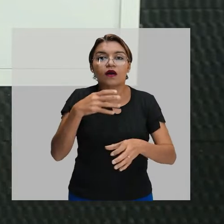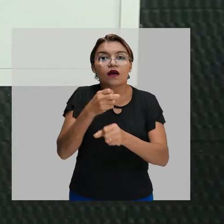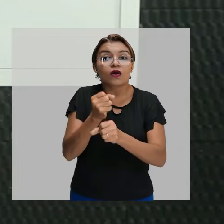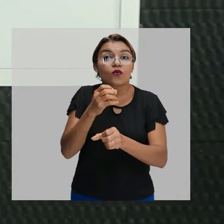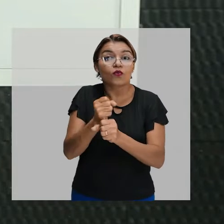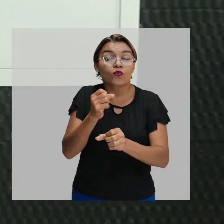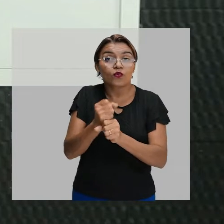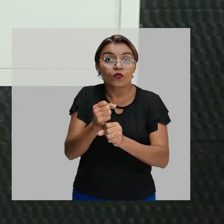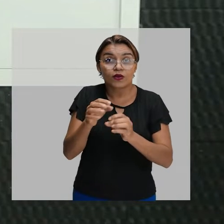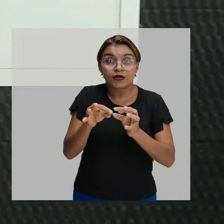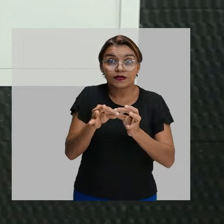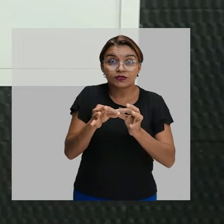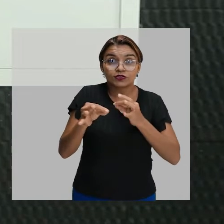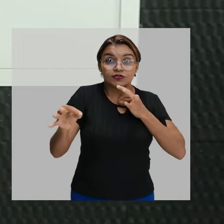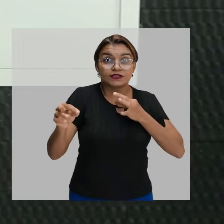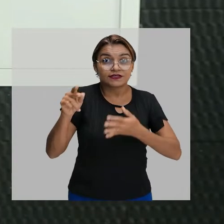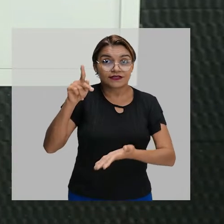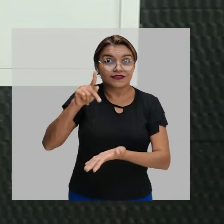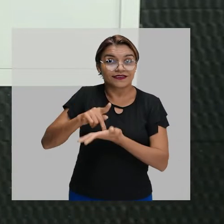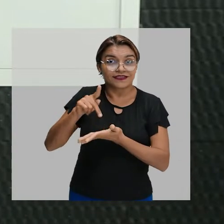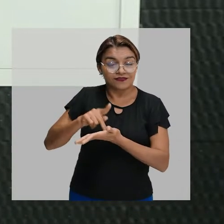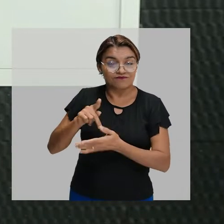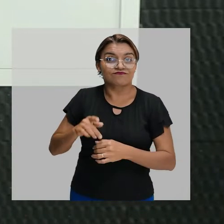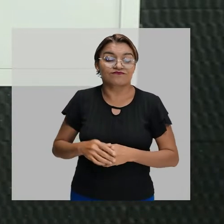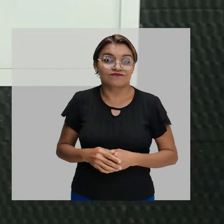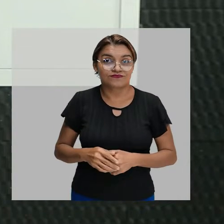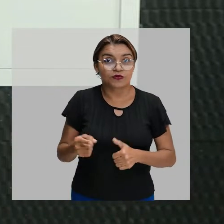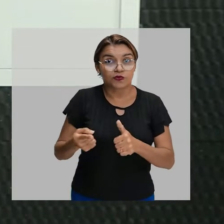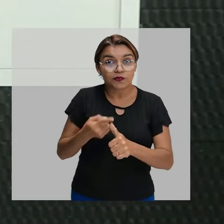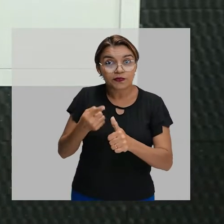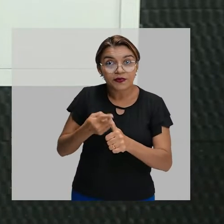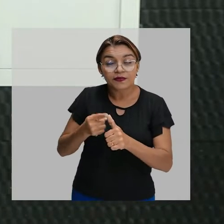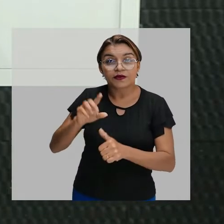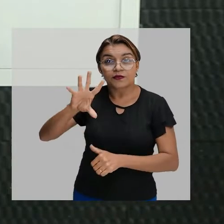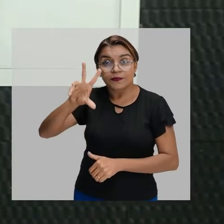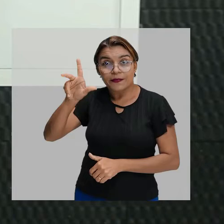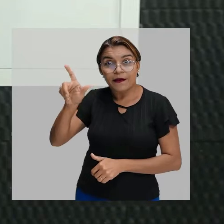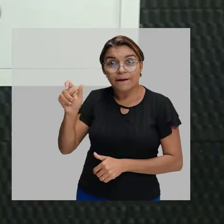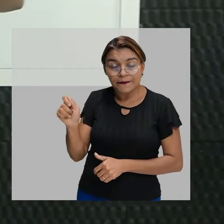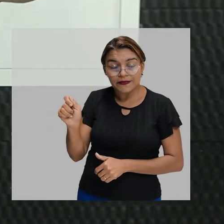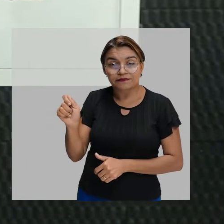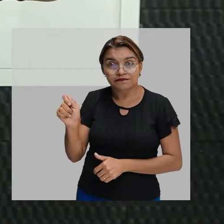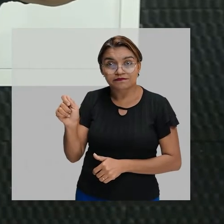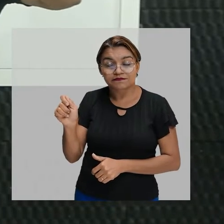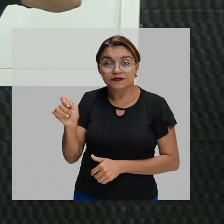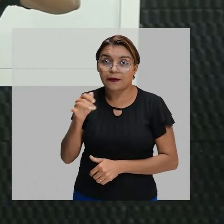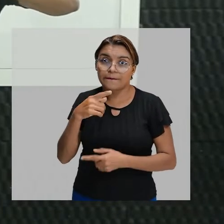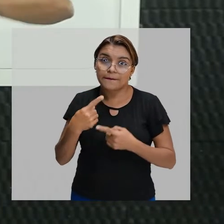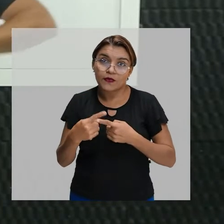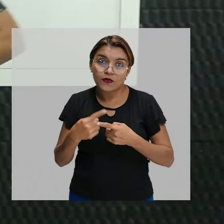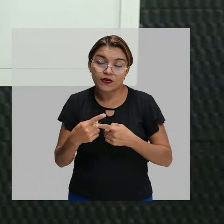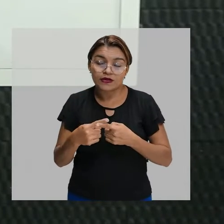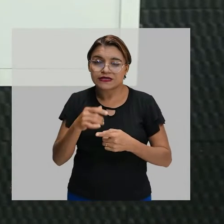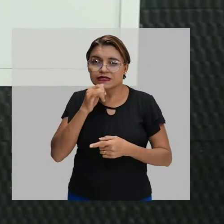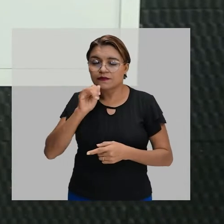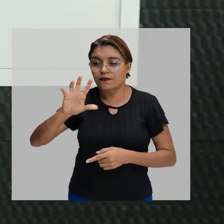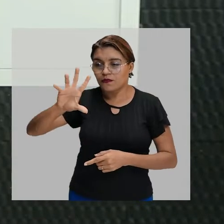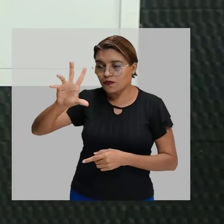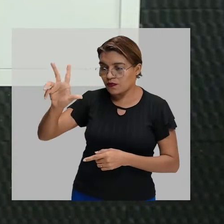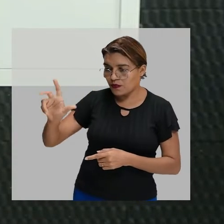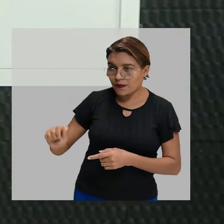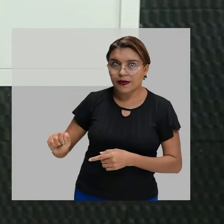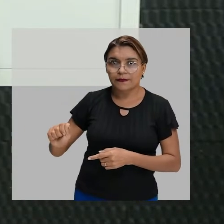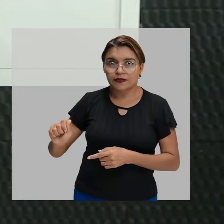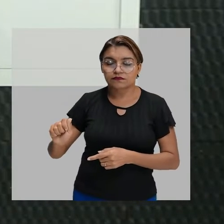cálculo essa distância real nesse primeiro mapa porque essa distância real eu